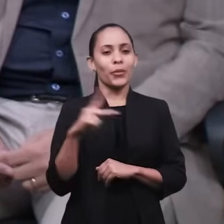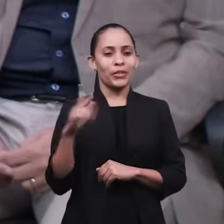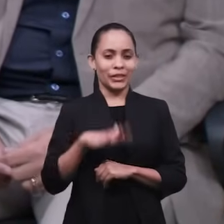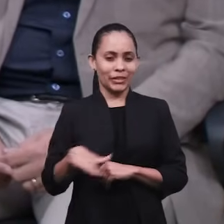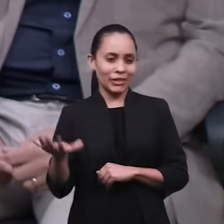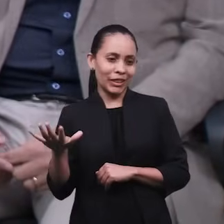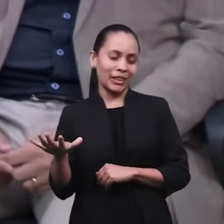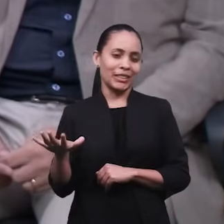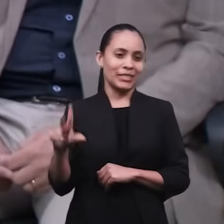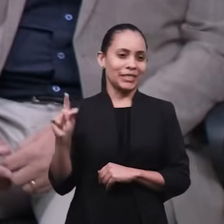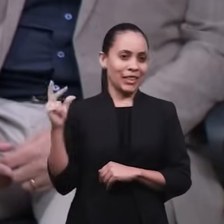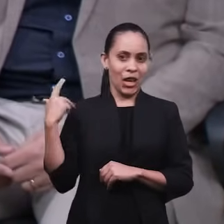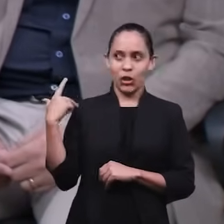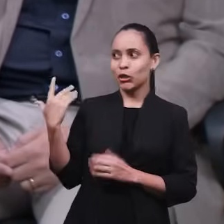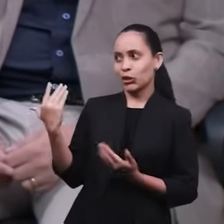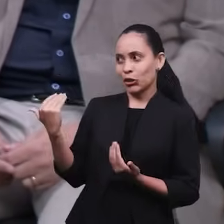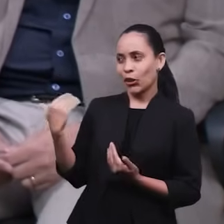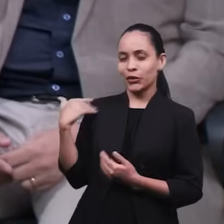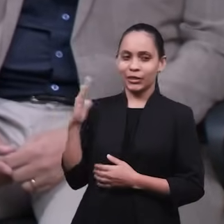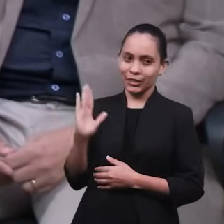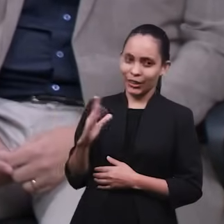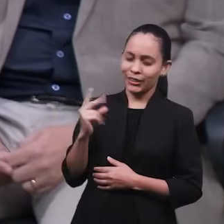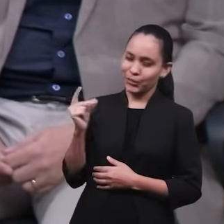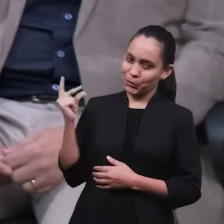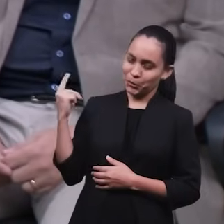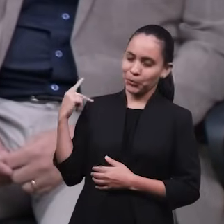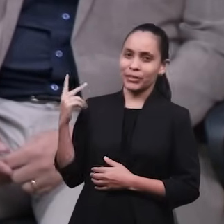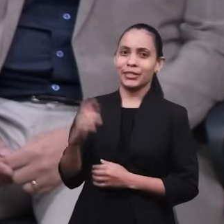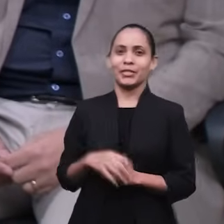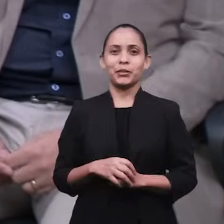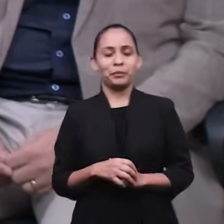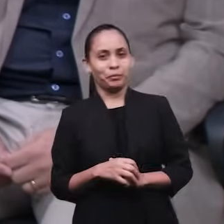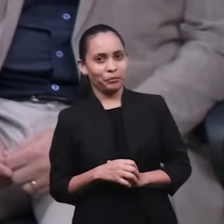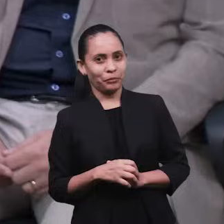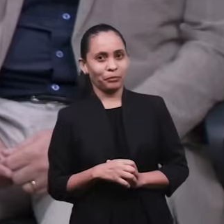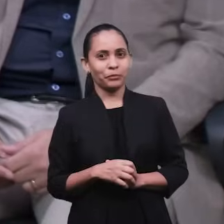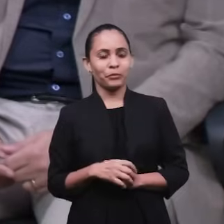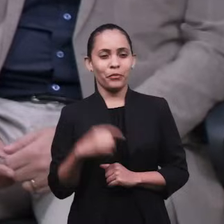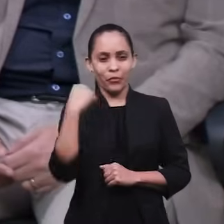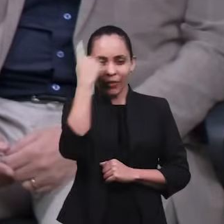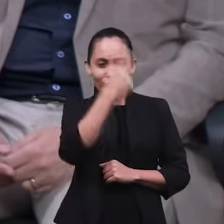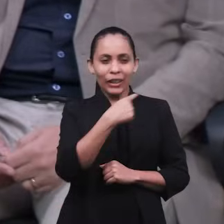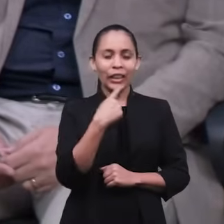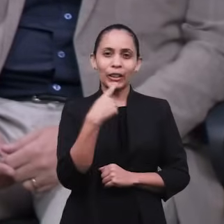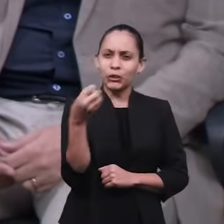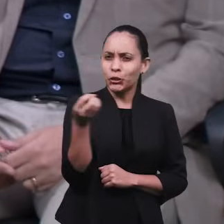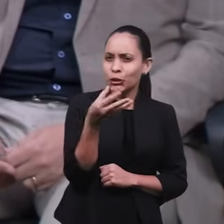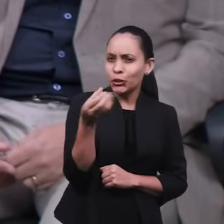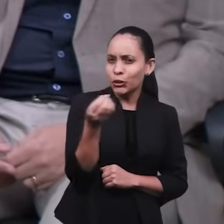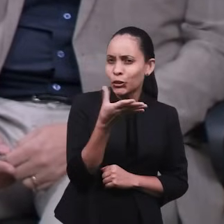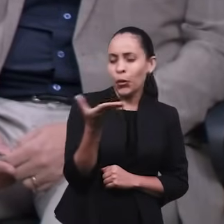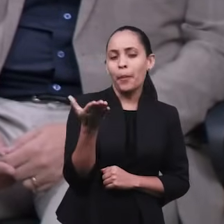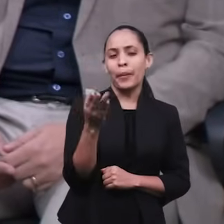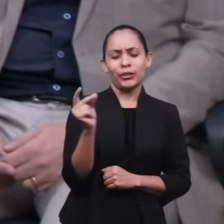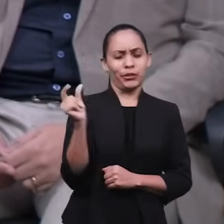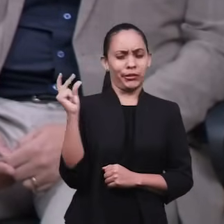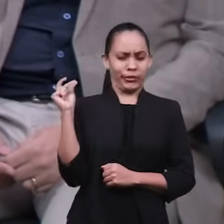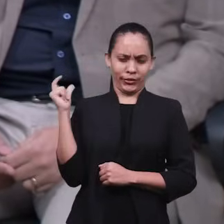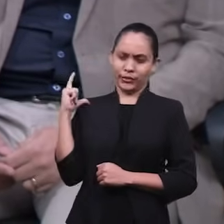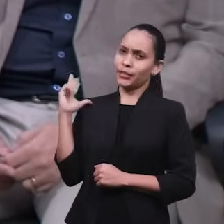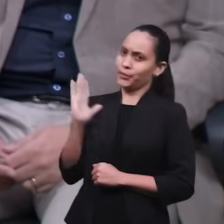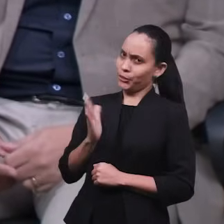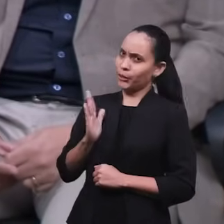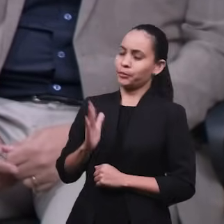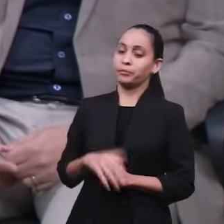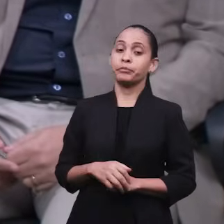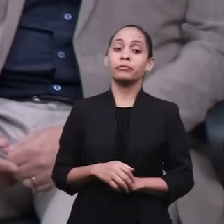época? Não, eu já era jovem. Porque tem um tempinho, né? É. Ele tem uma carinha de novinho, mas já tem um tempinho